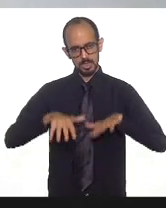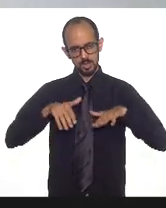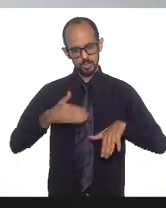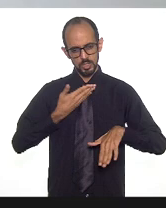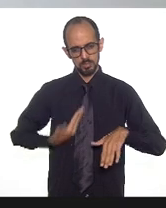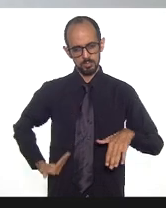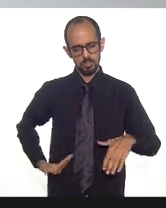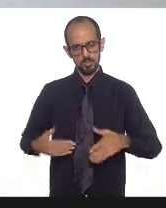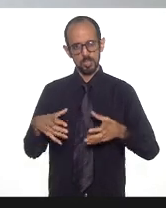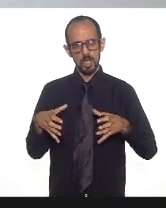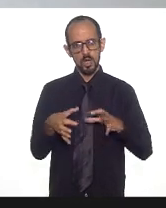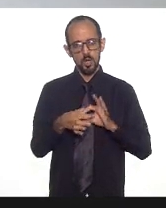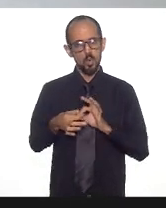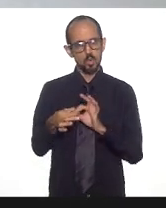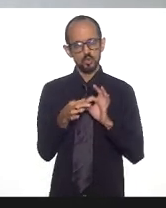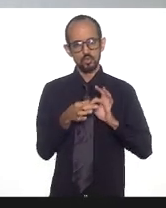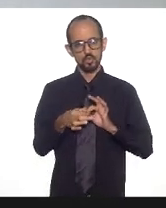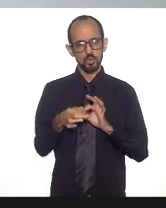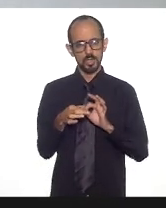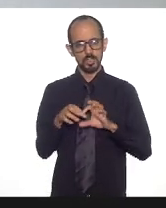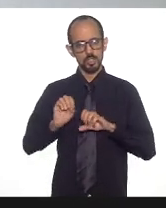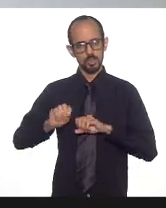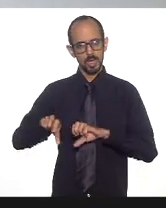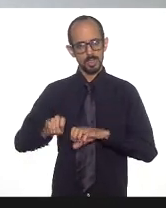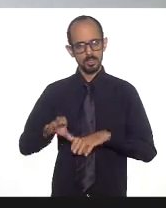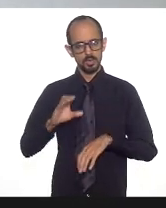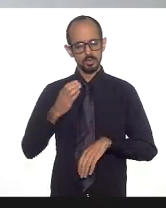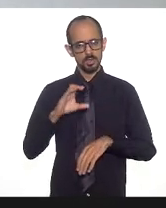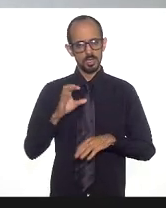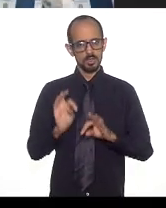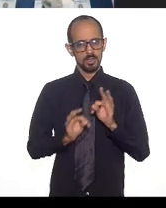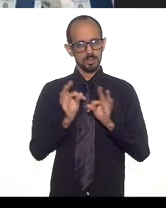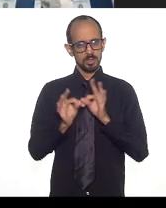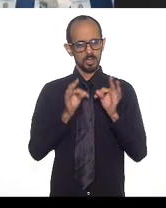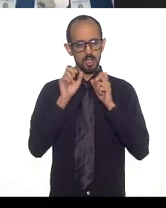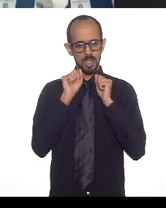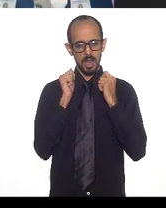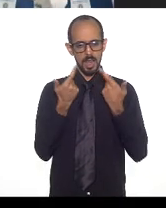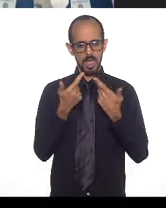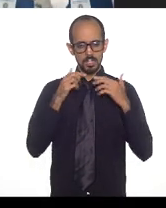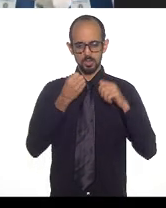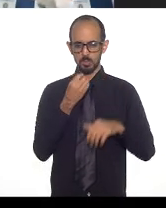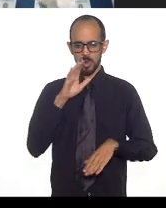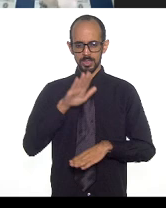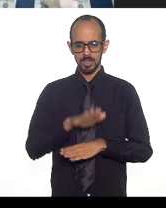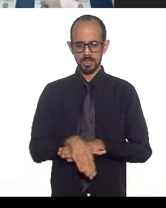conjunta das Comissões de Educação e de Ciência e Tecnologia da Alerj. Boa tarde.